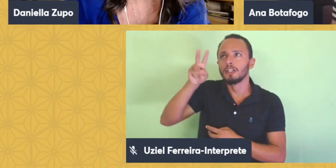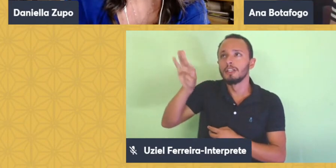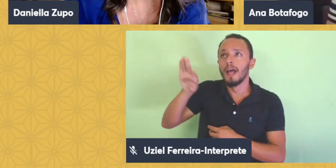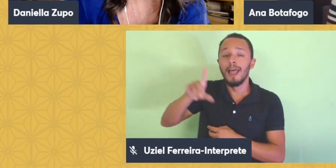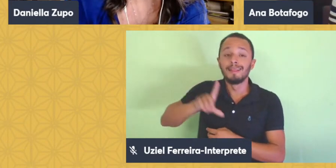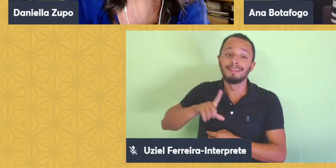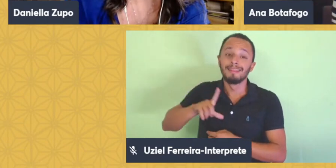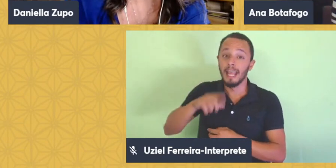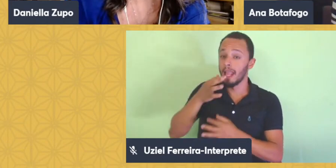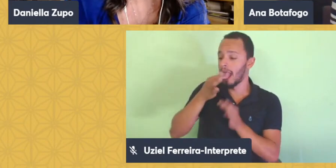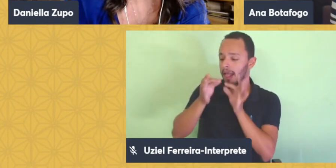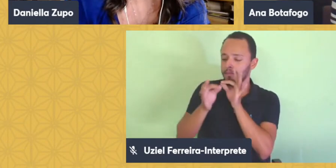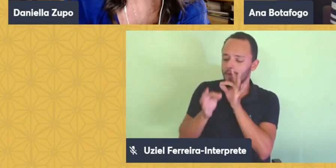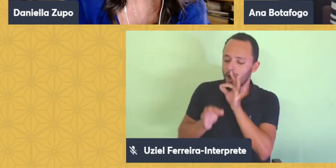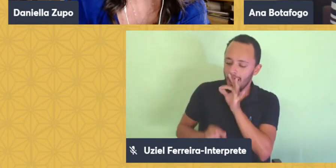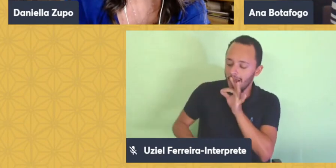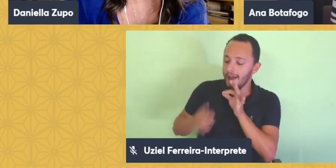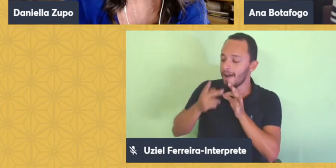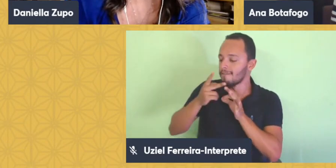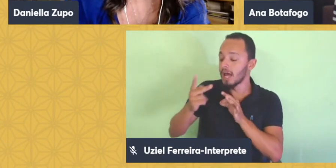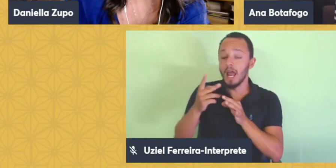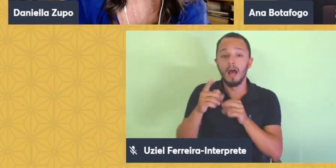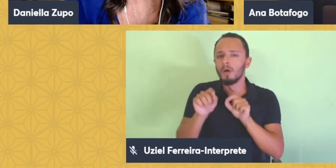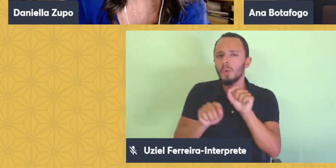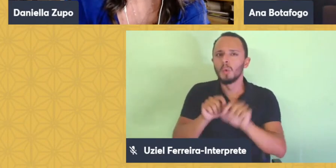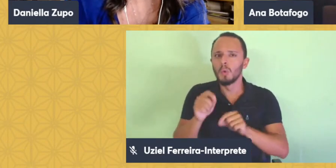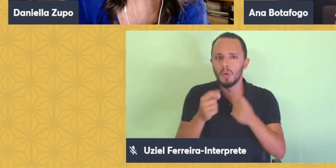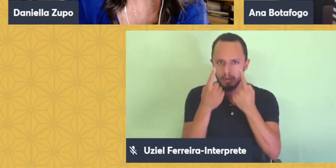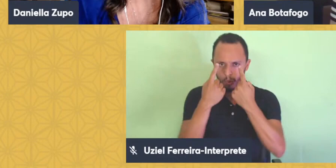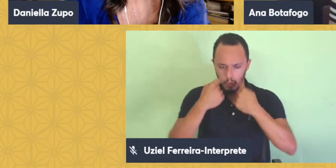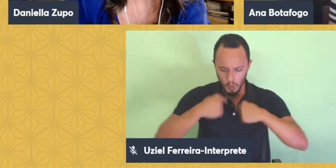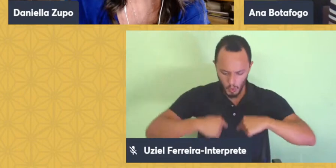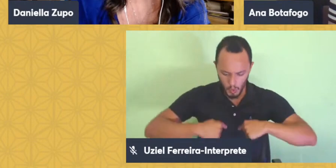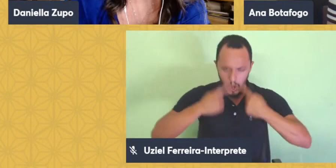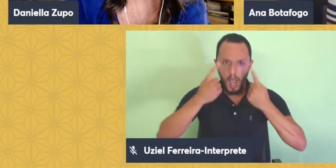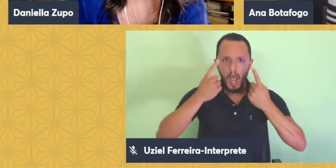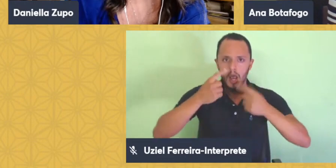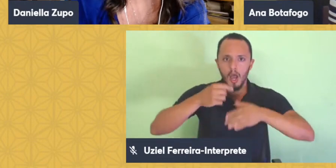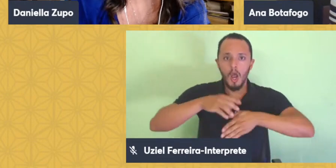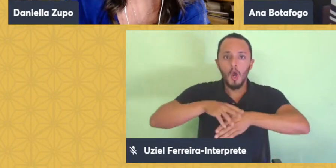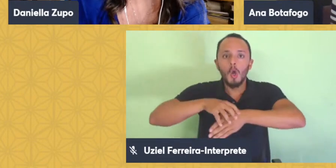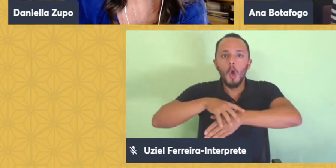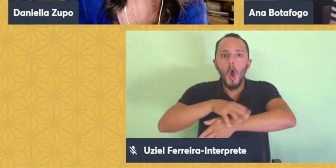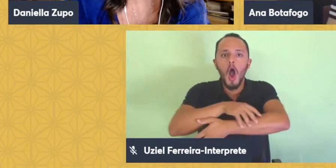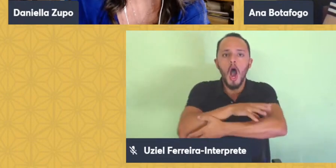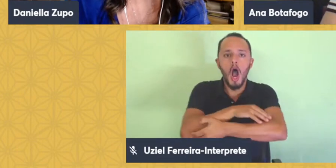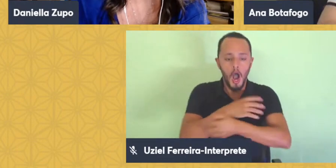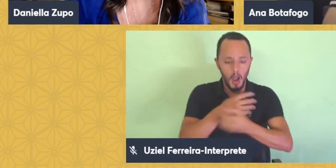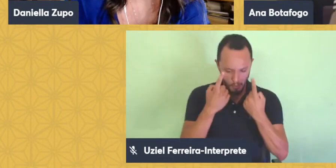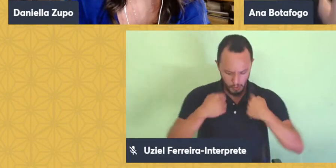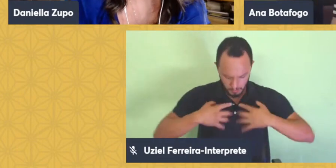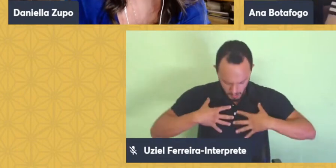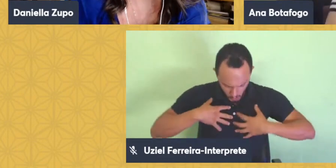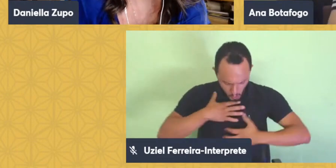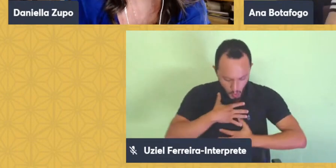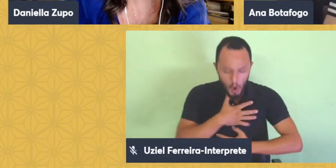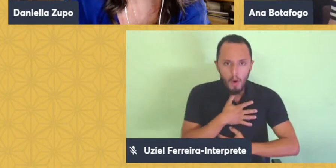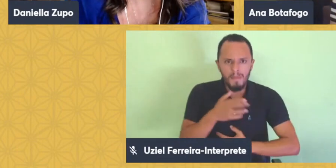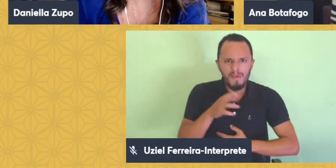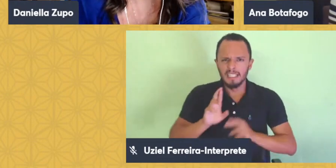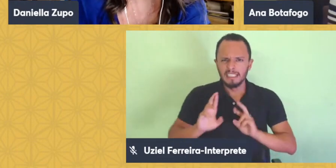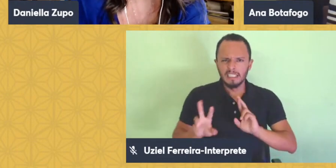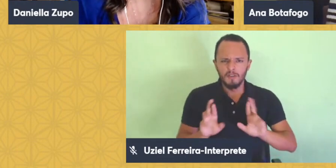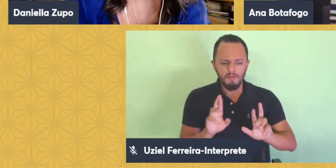elencar tudo e falar desse corpo que é um corpo é quer um corpo nas suas